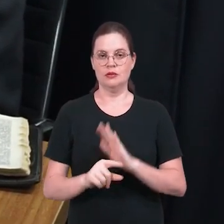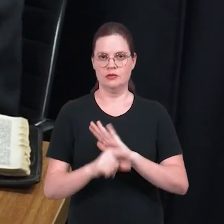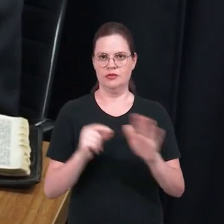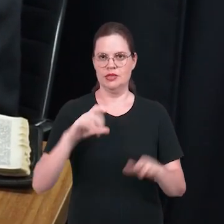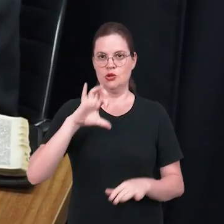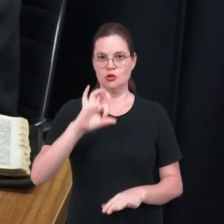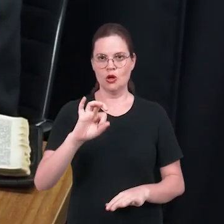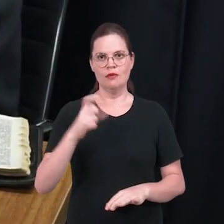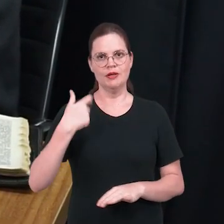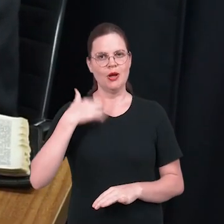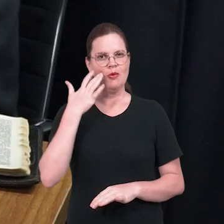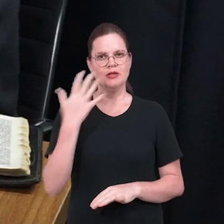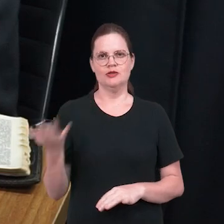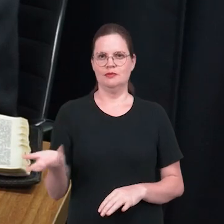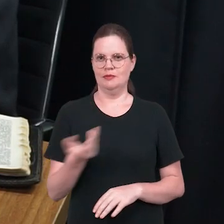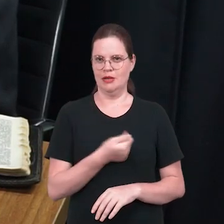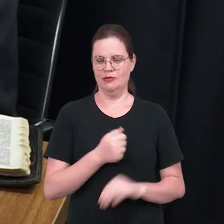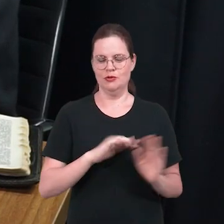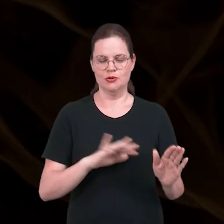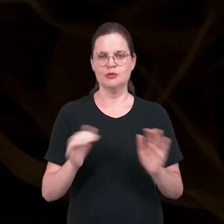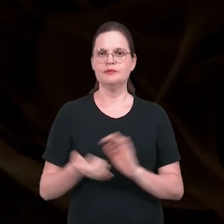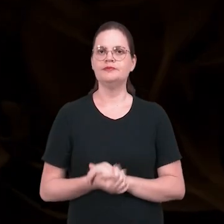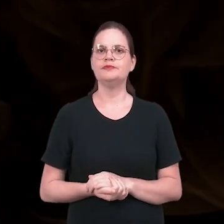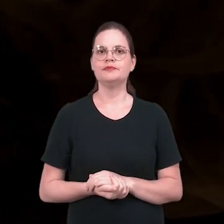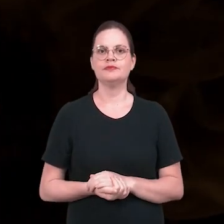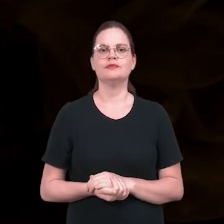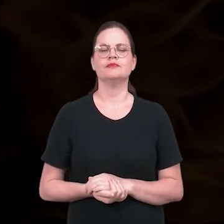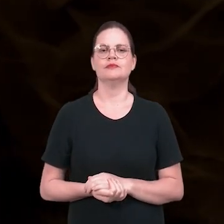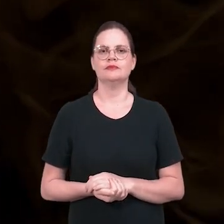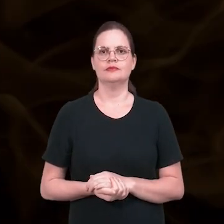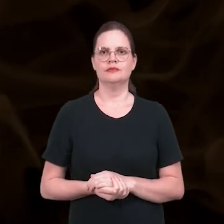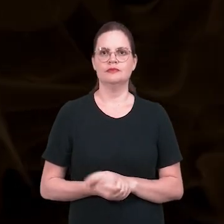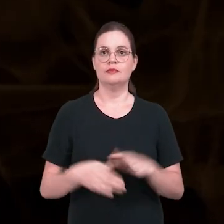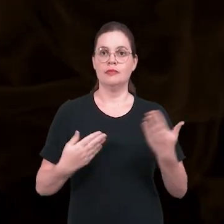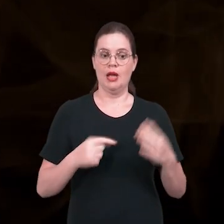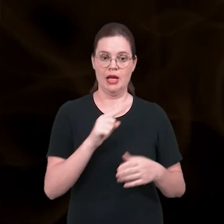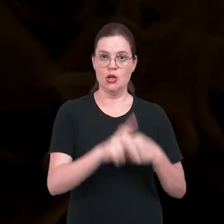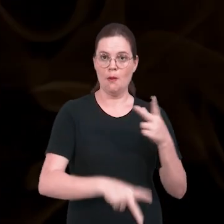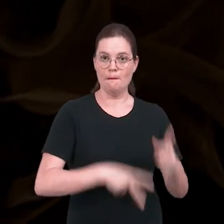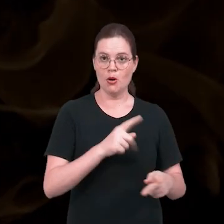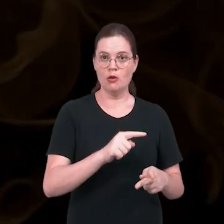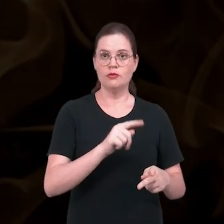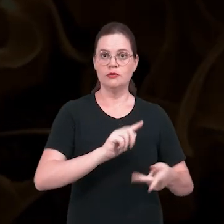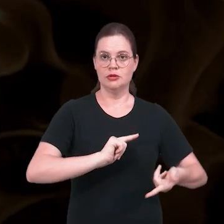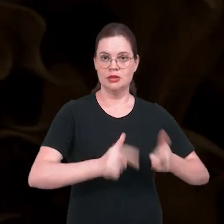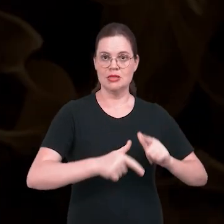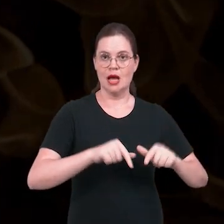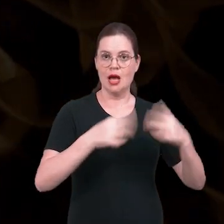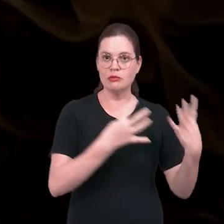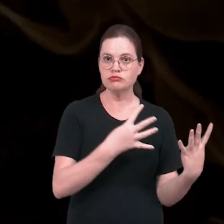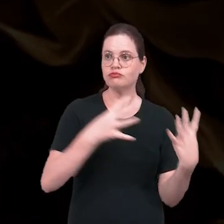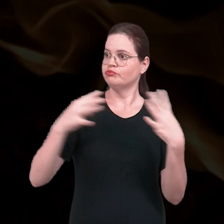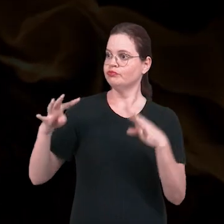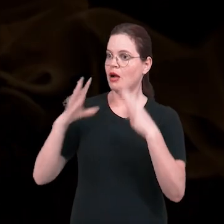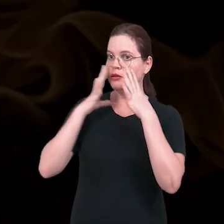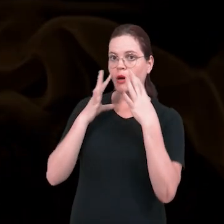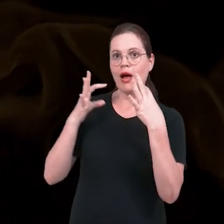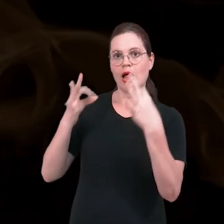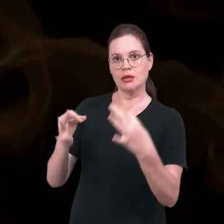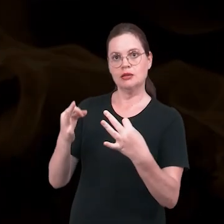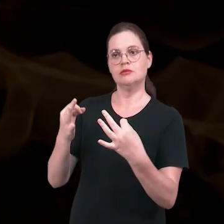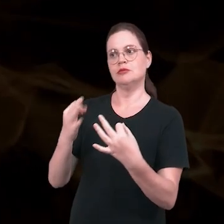extraordinário, que está nesse texto de Deuteronômio, que diz assim: e assim os filhos de Israel lhe deram ouvidos e fizeram como se ordenara a Moisés. Então,